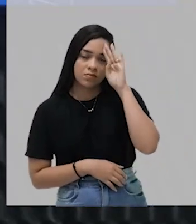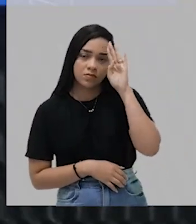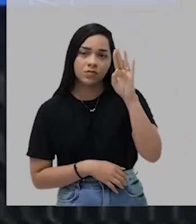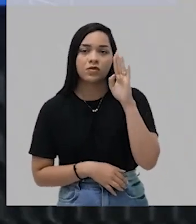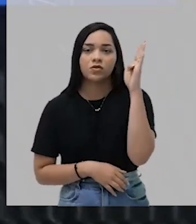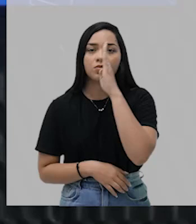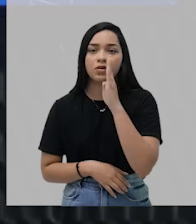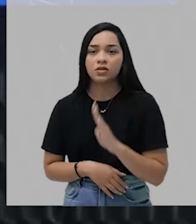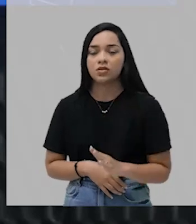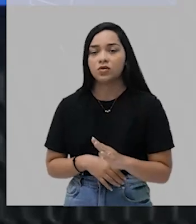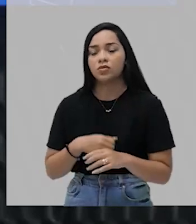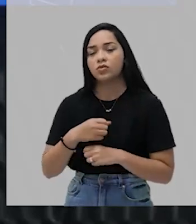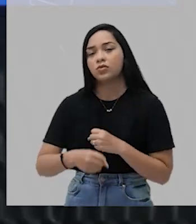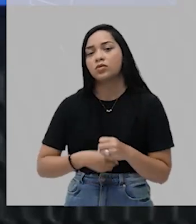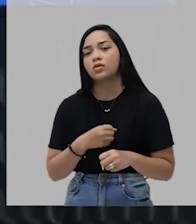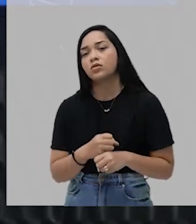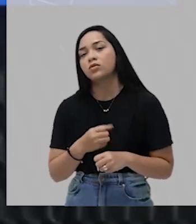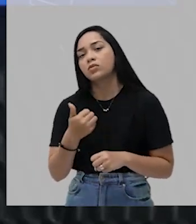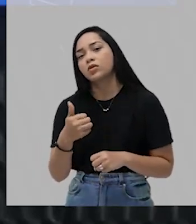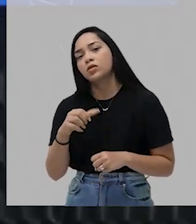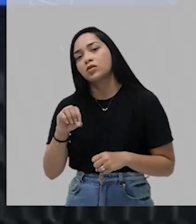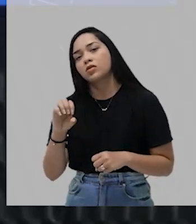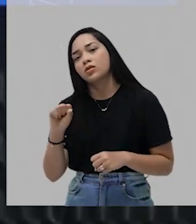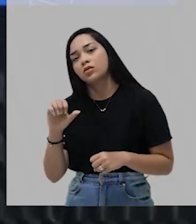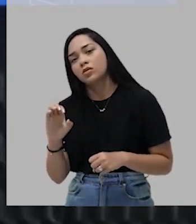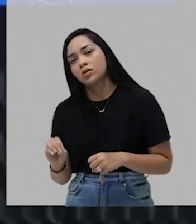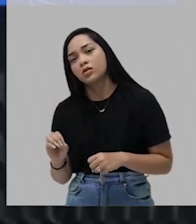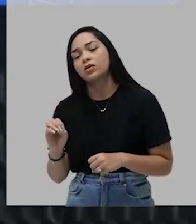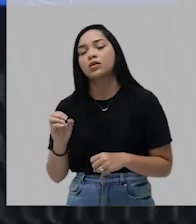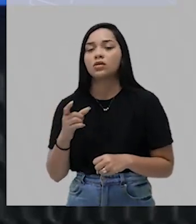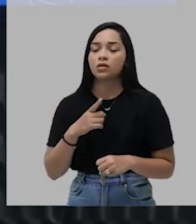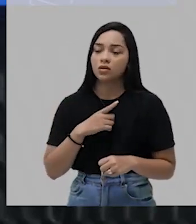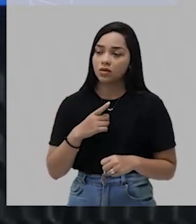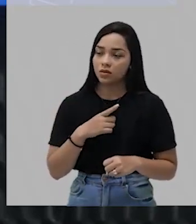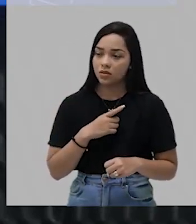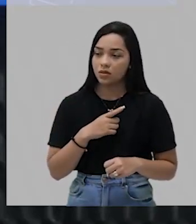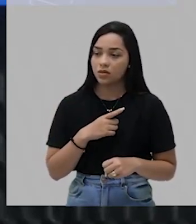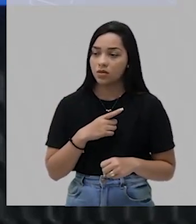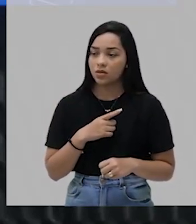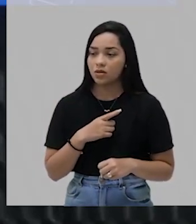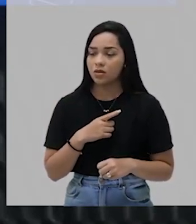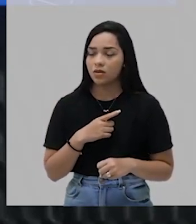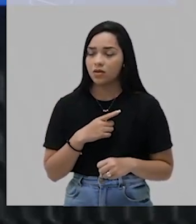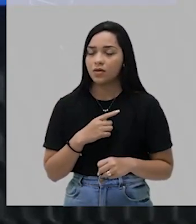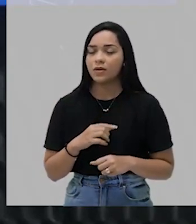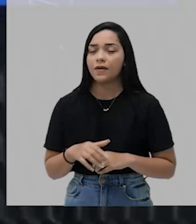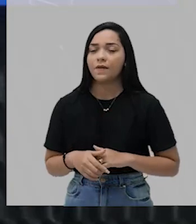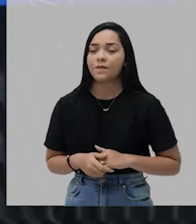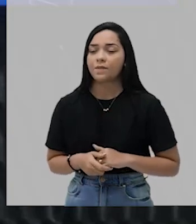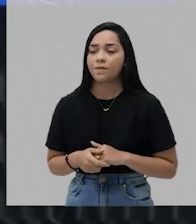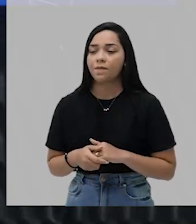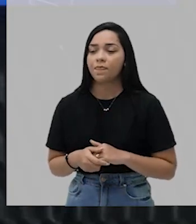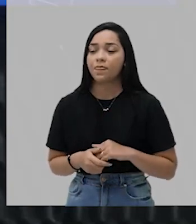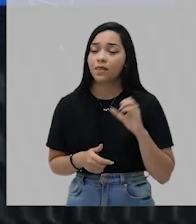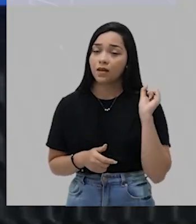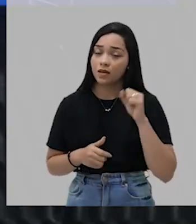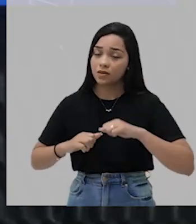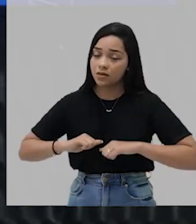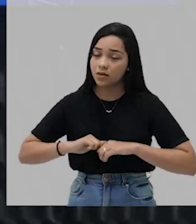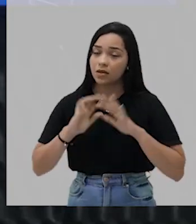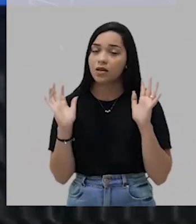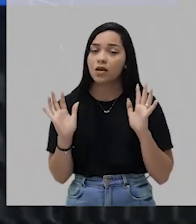principalmente o Brasil dos anos 80, os anos 80 ficaram conhecidos como a década perdida, fica muito mais